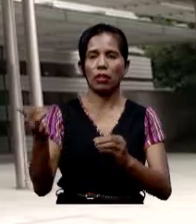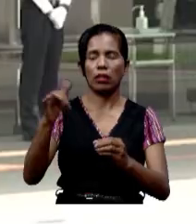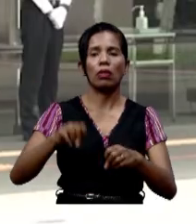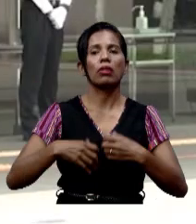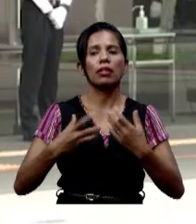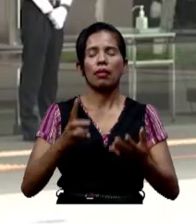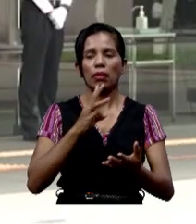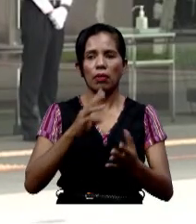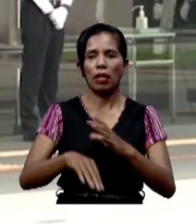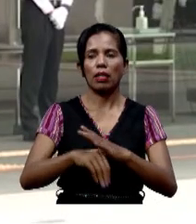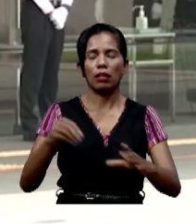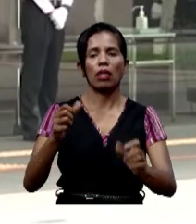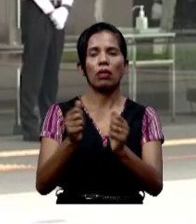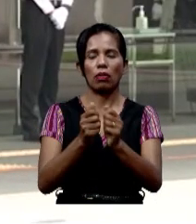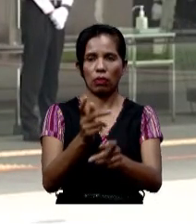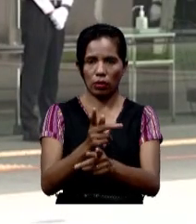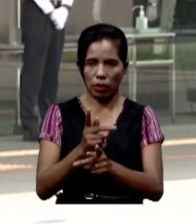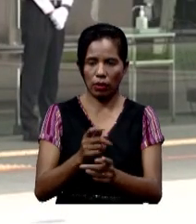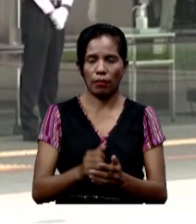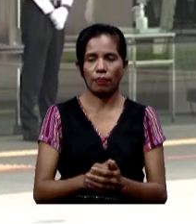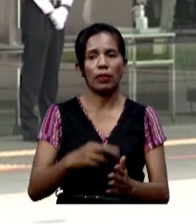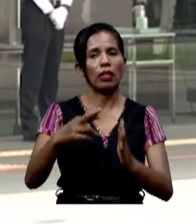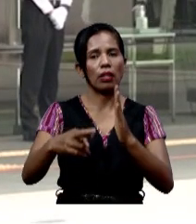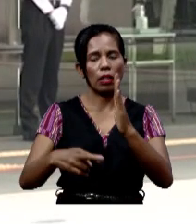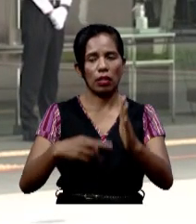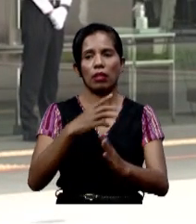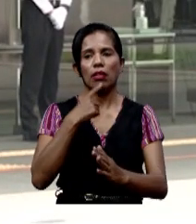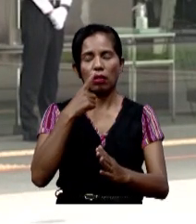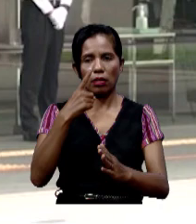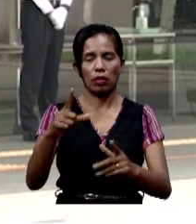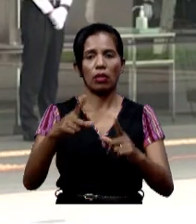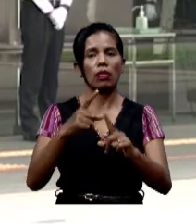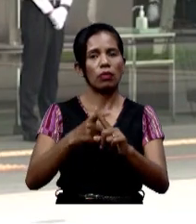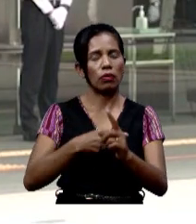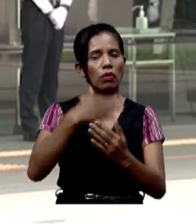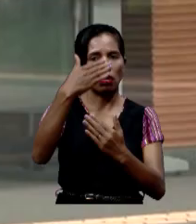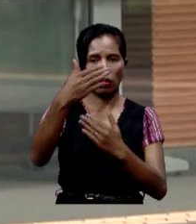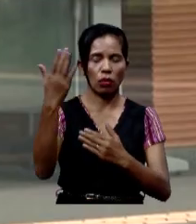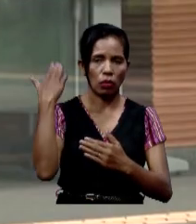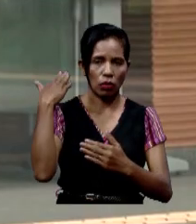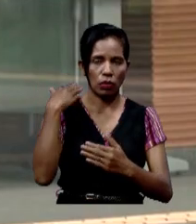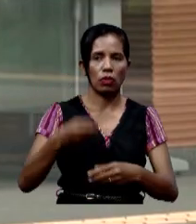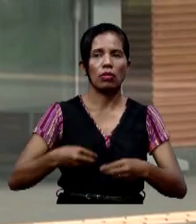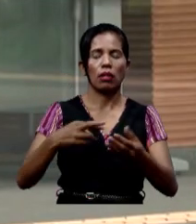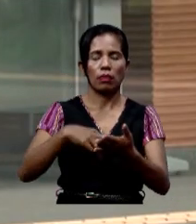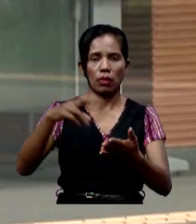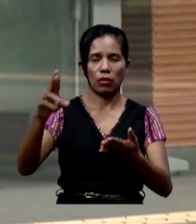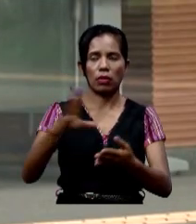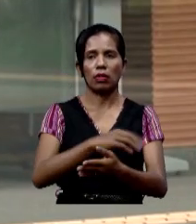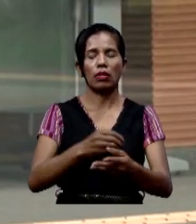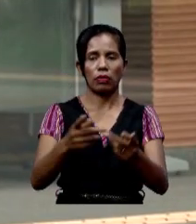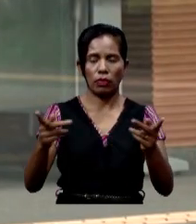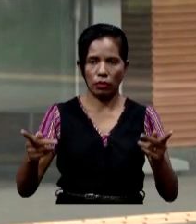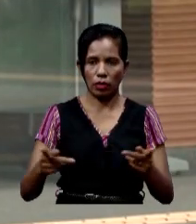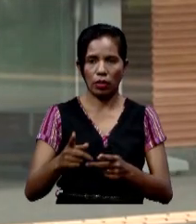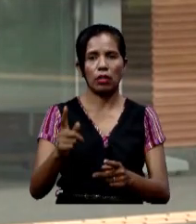bene hasai ho seguro. Regulador nuklear Japão nian ia fulan kotuk fo aprovação ba operador fábrica Tokyo